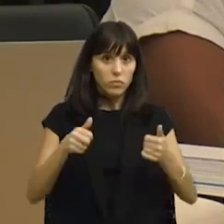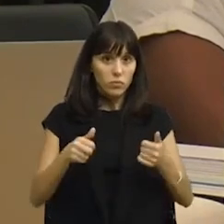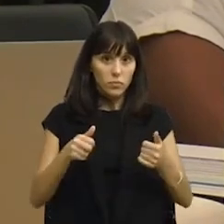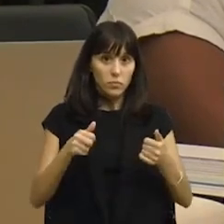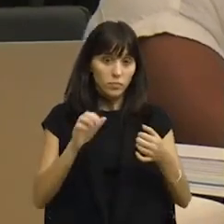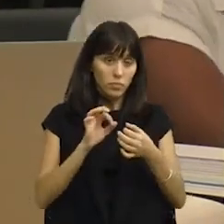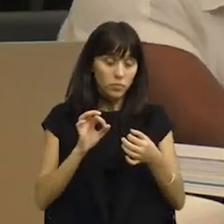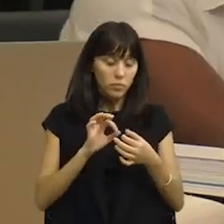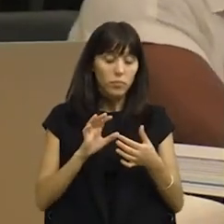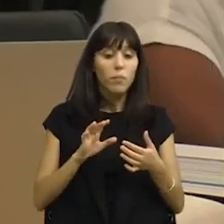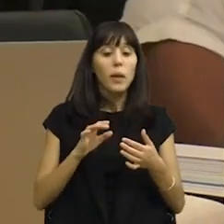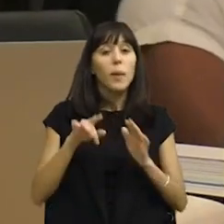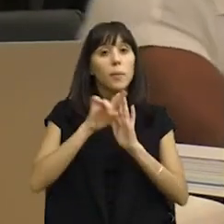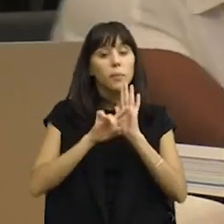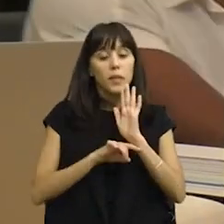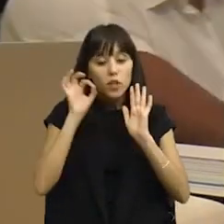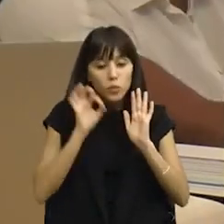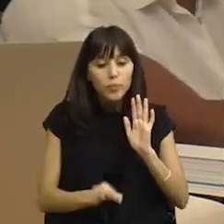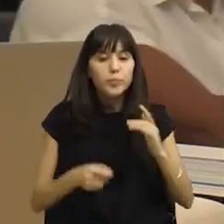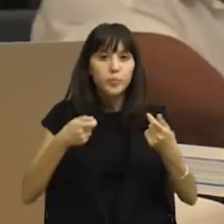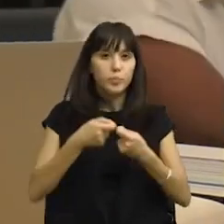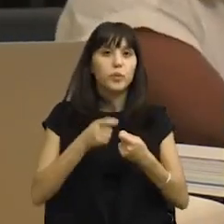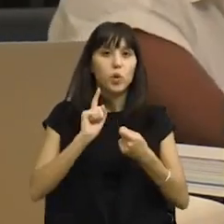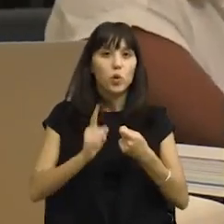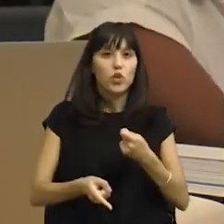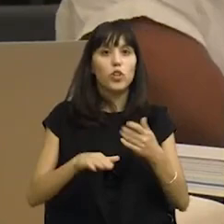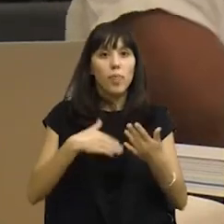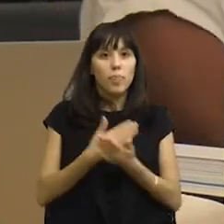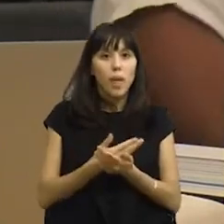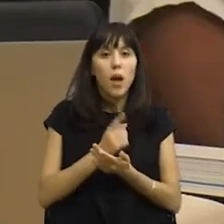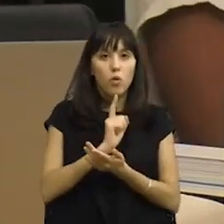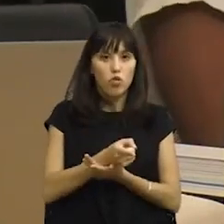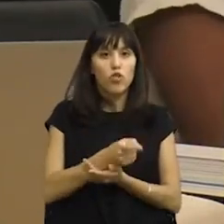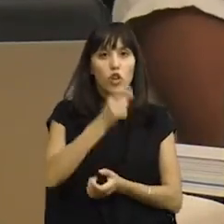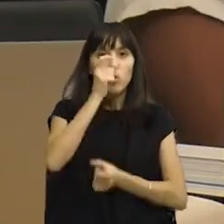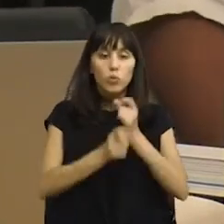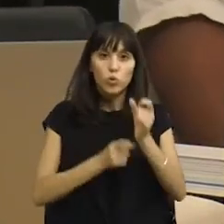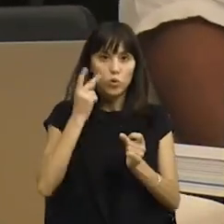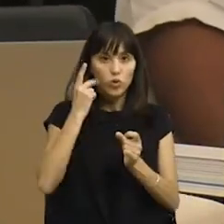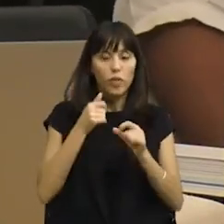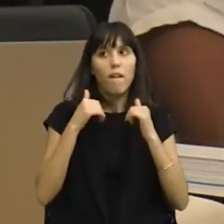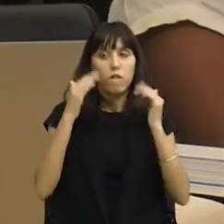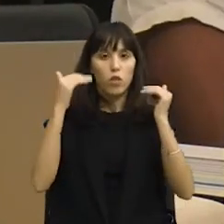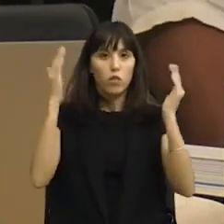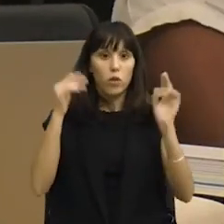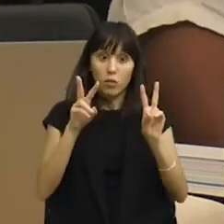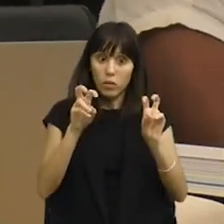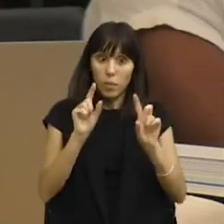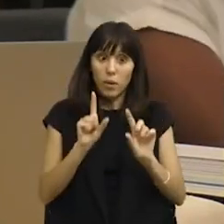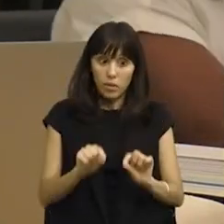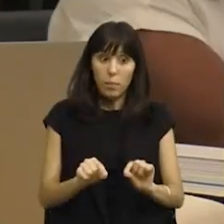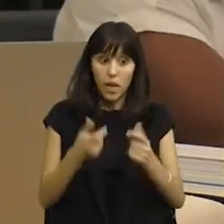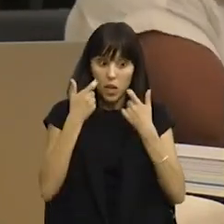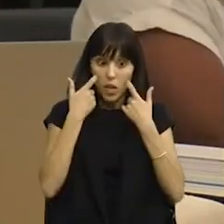Não existem medidas explicitamente dedicadas ao combate à gentrificação, e, pelos vistos, a gentrificação já é um assunto que até